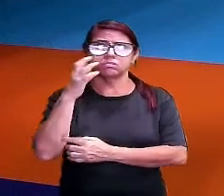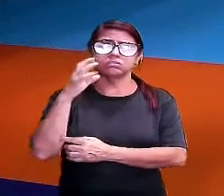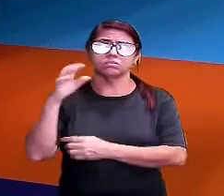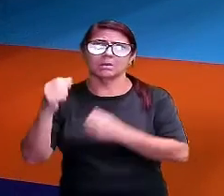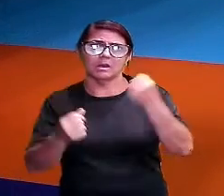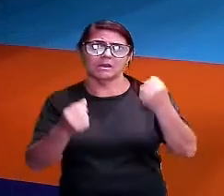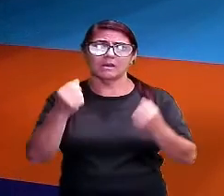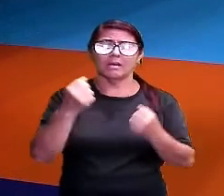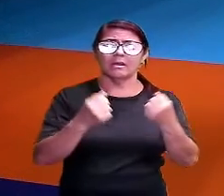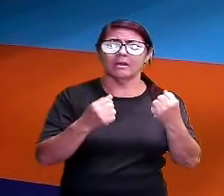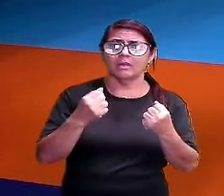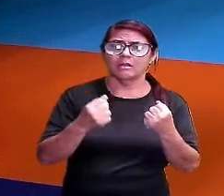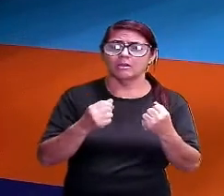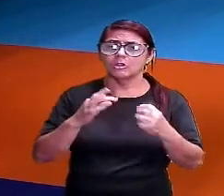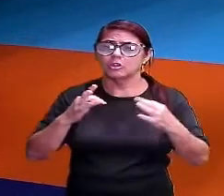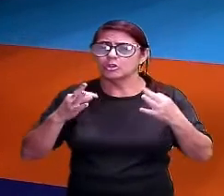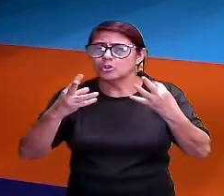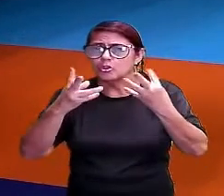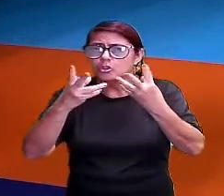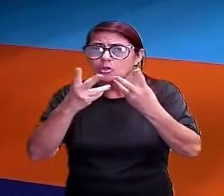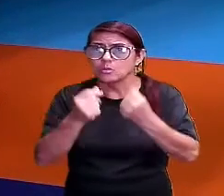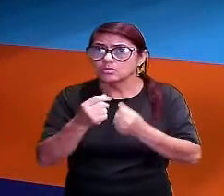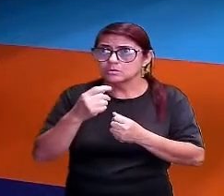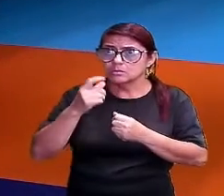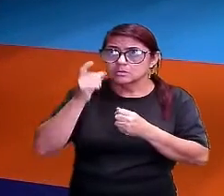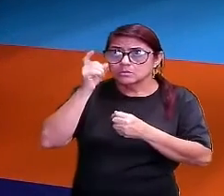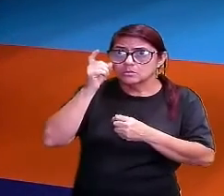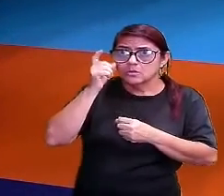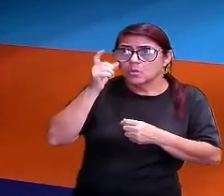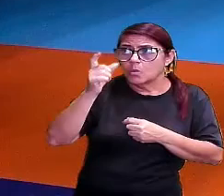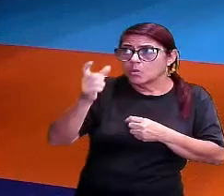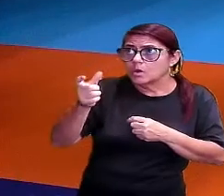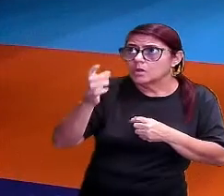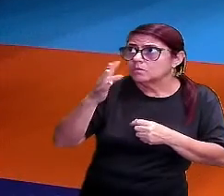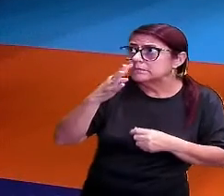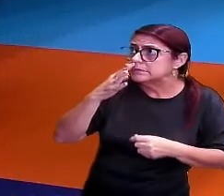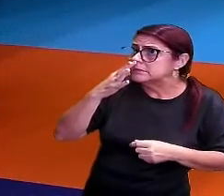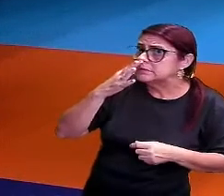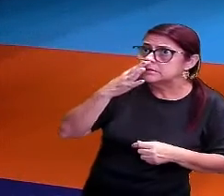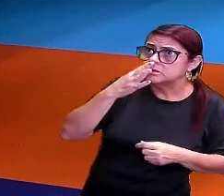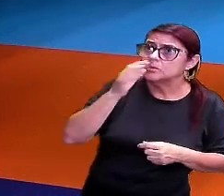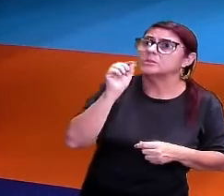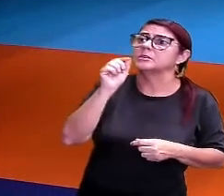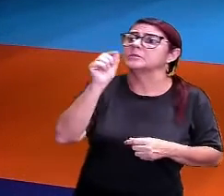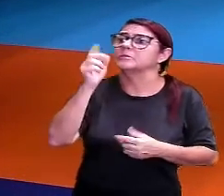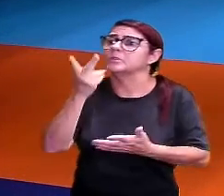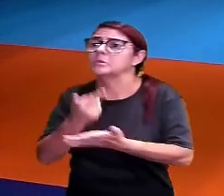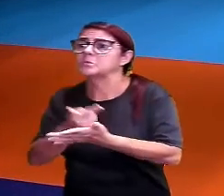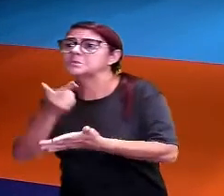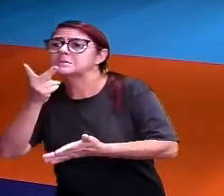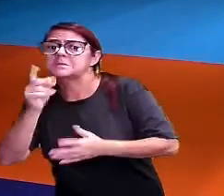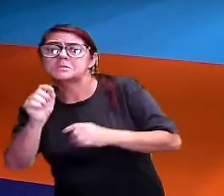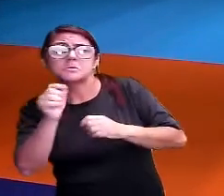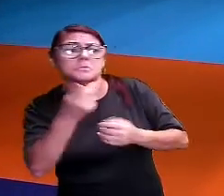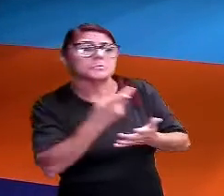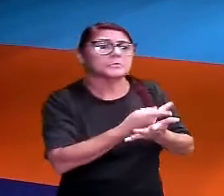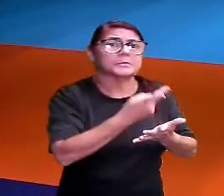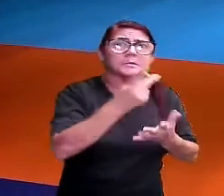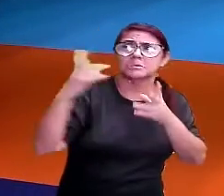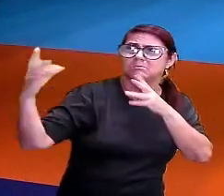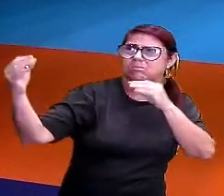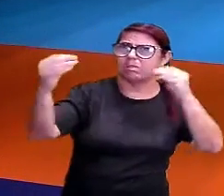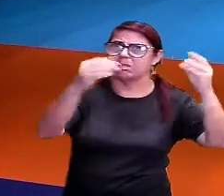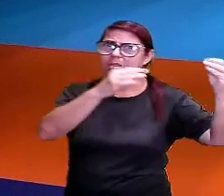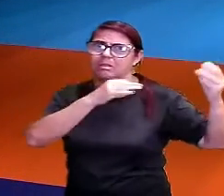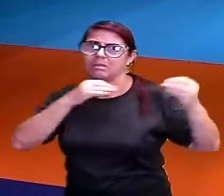ligada. Todos ficaram curiosos para saber o que havia ocorrido.